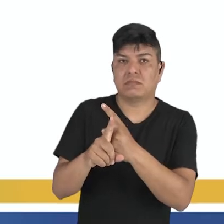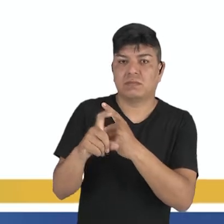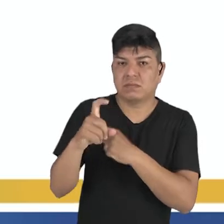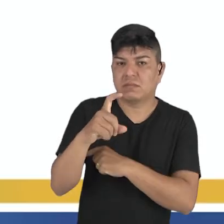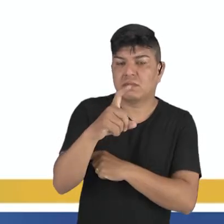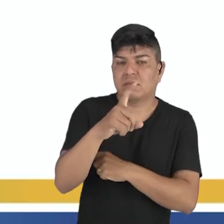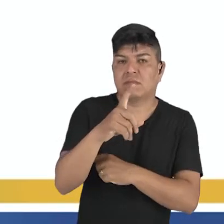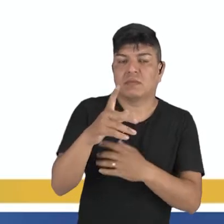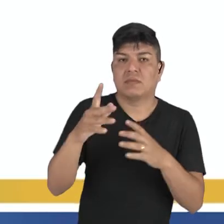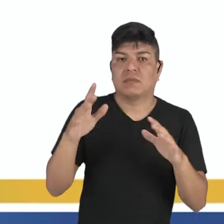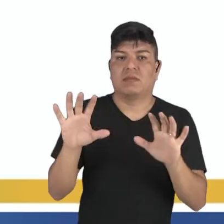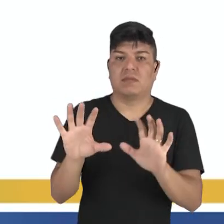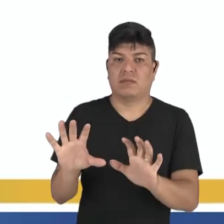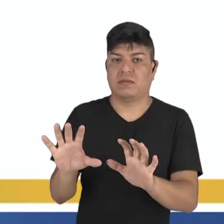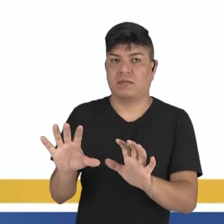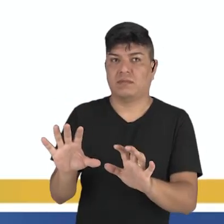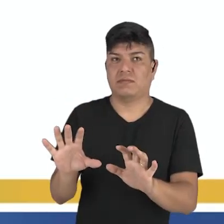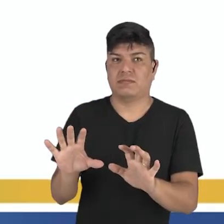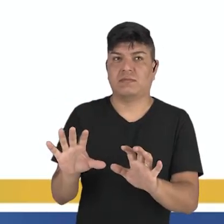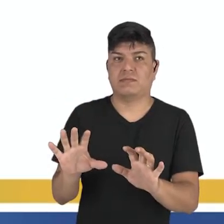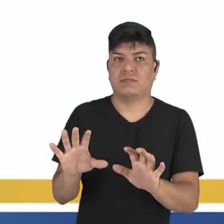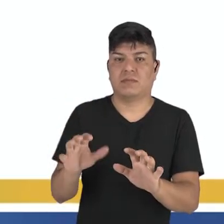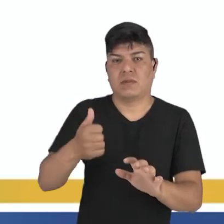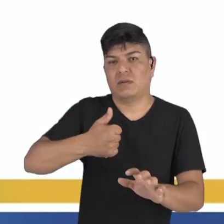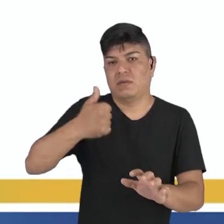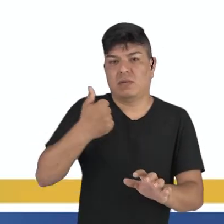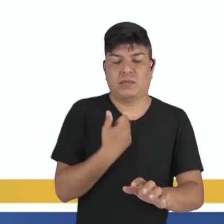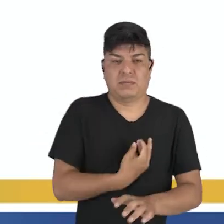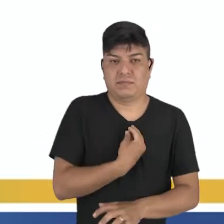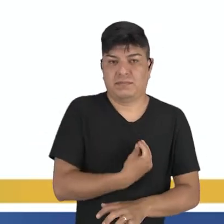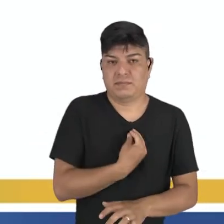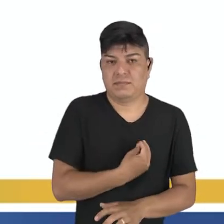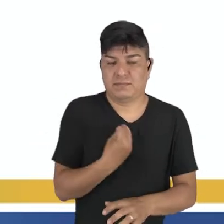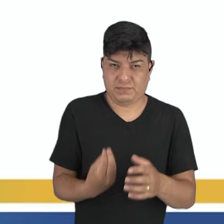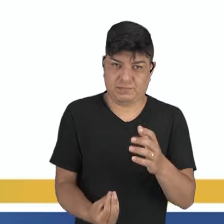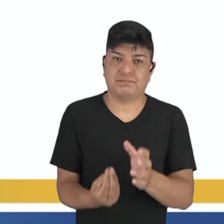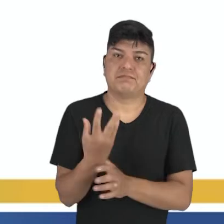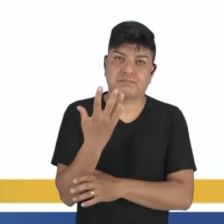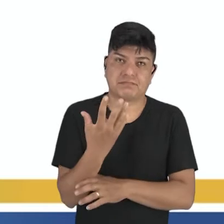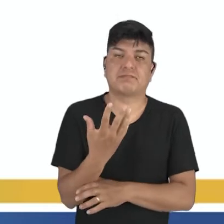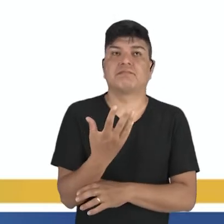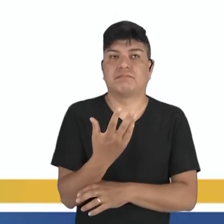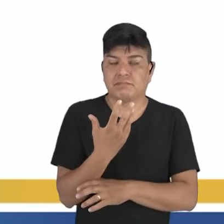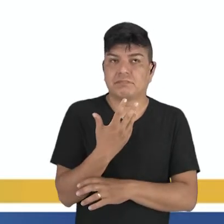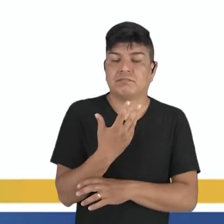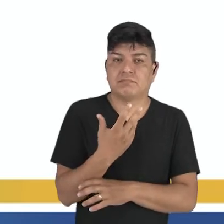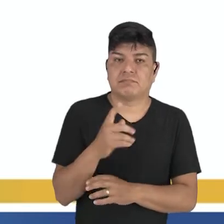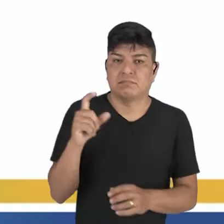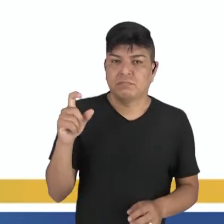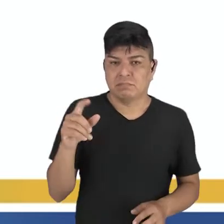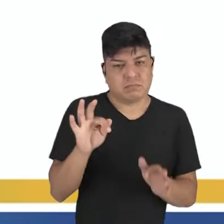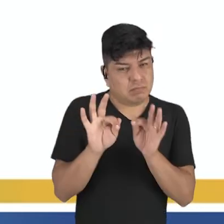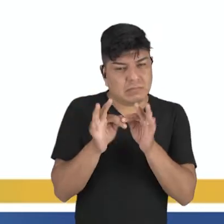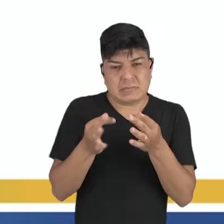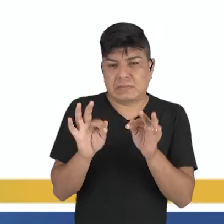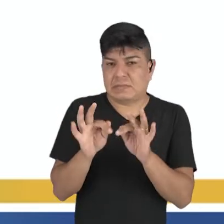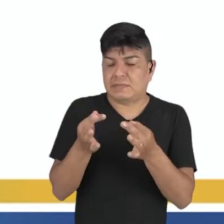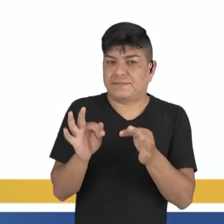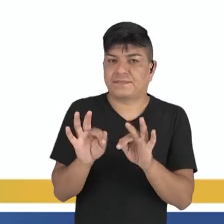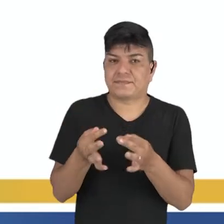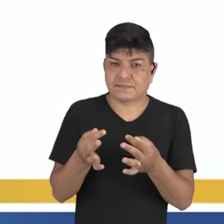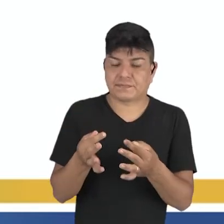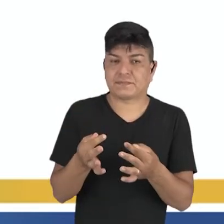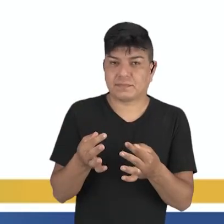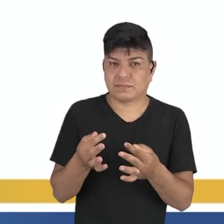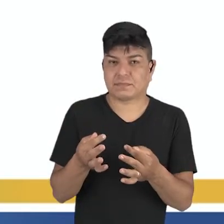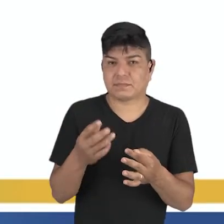e suporam que foram os primeiros seres vivos a surgirem na Terra, tá? Eram organismos muito simples, né? Às vezes a gente